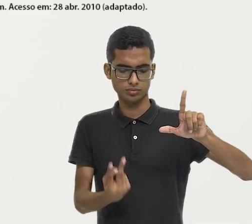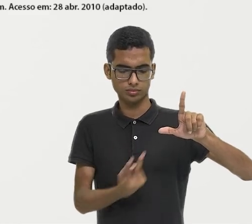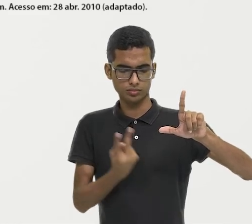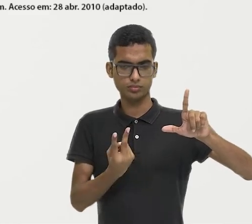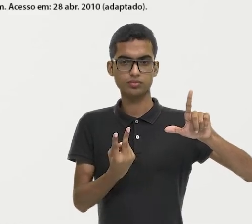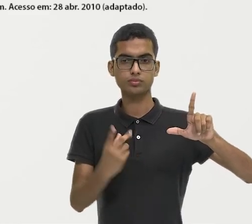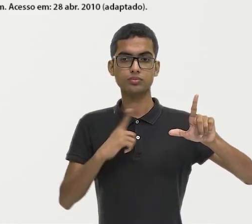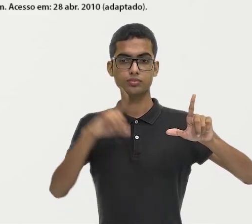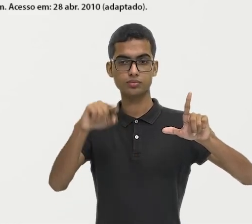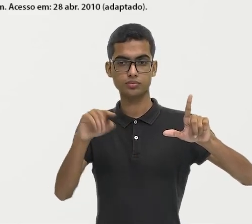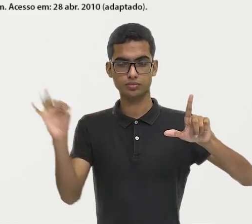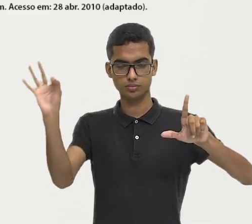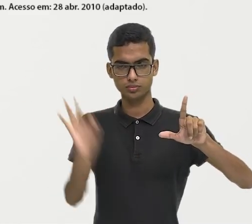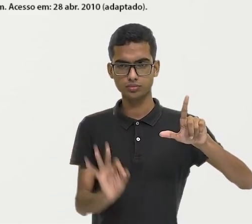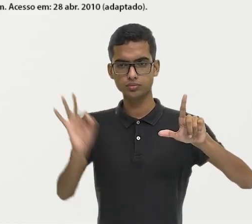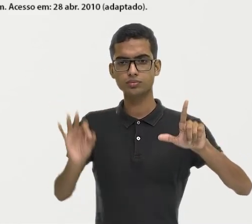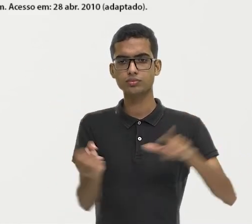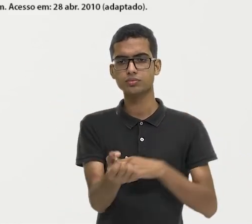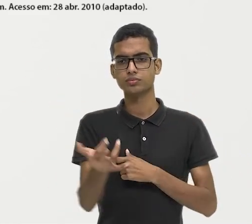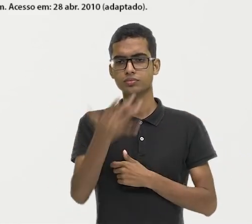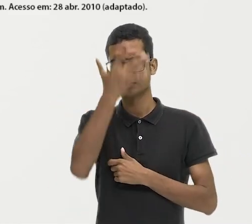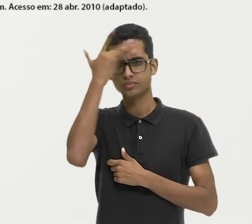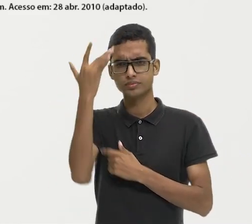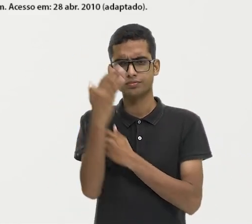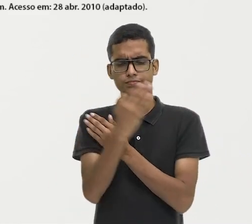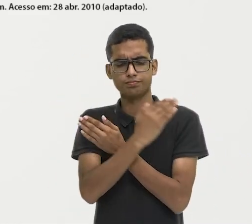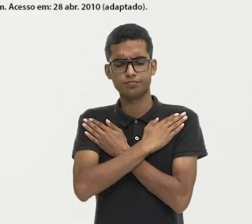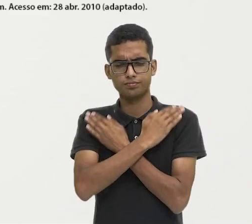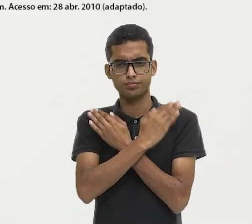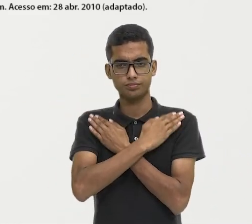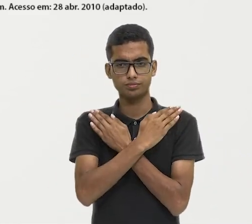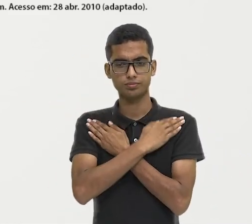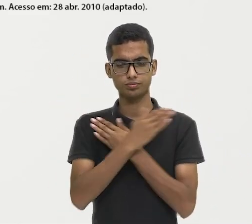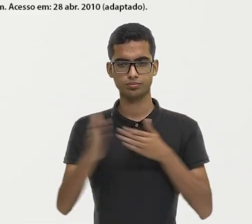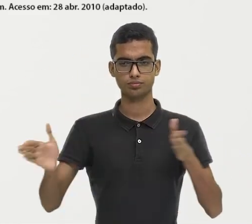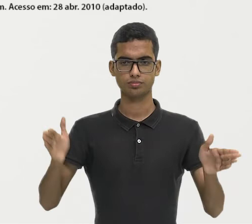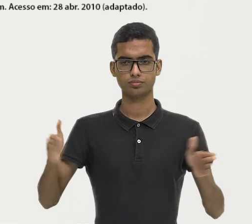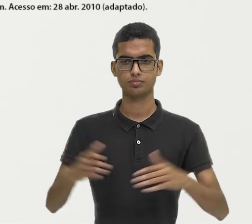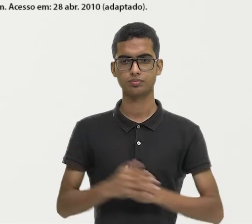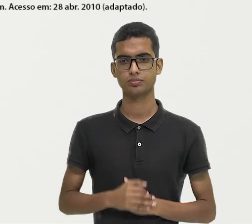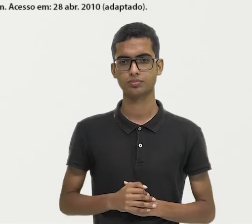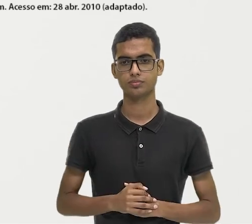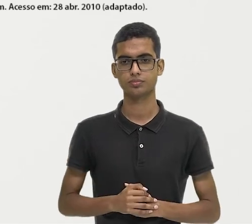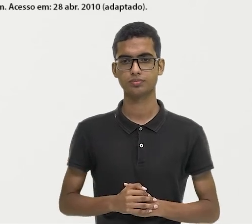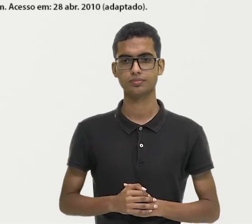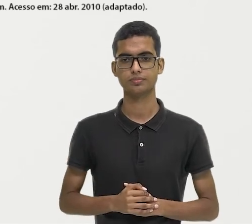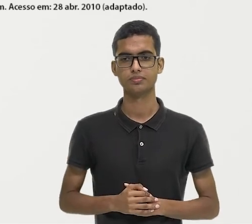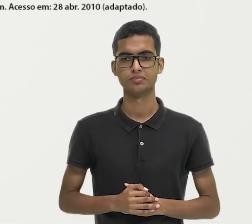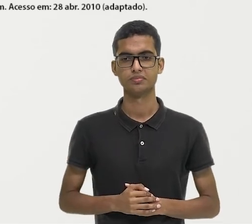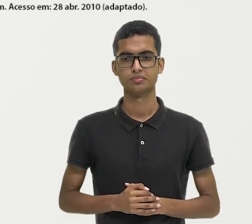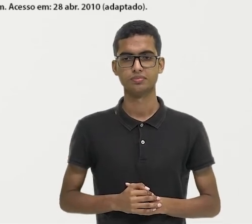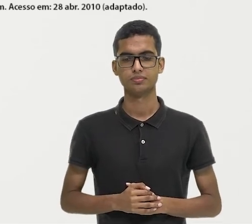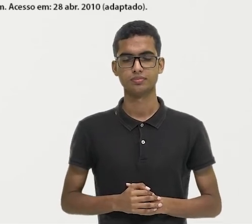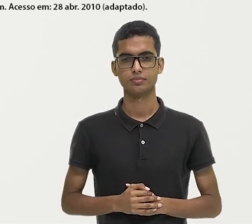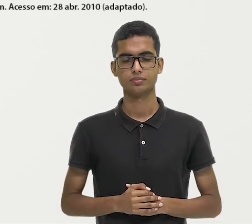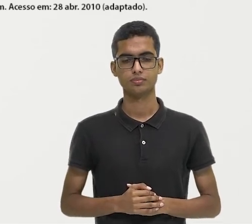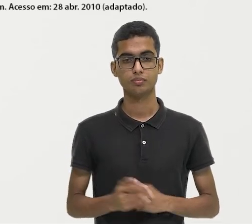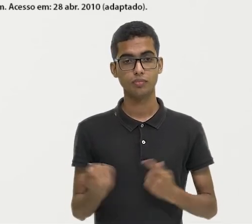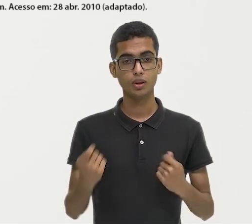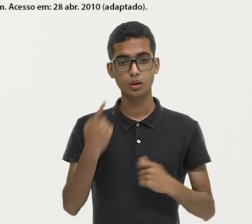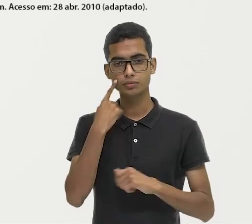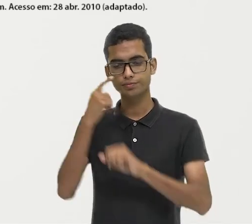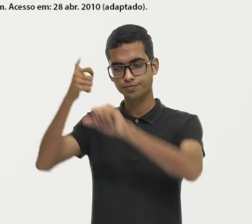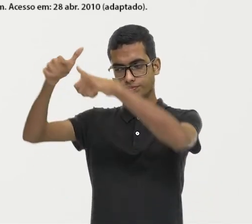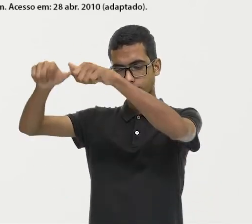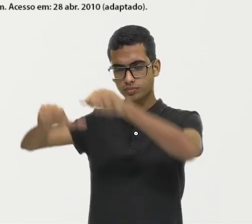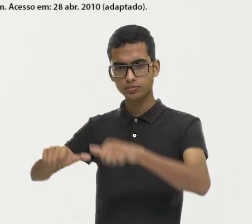à porcentagem de desempregados nessa época, né? Então, nós temos aí